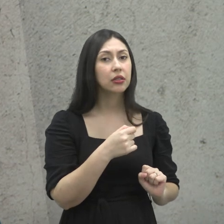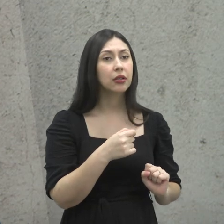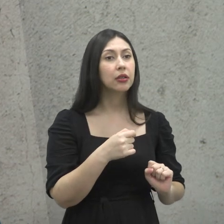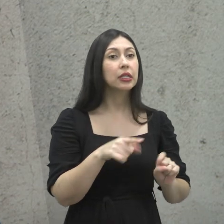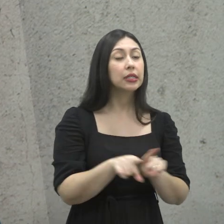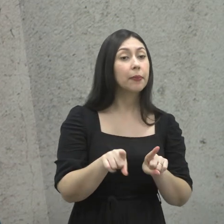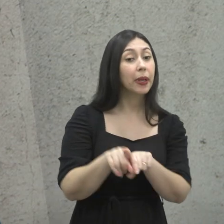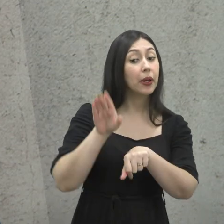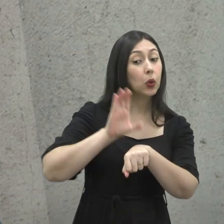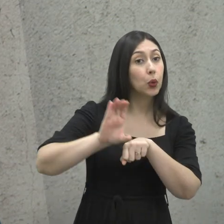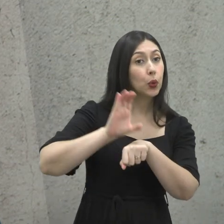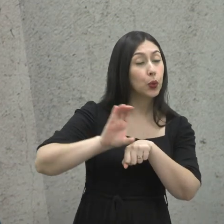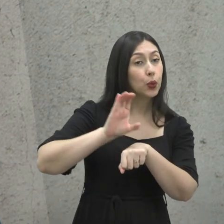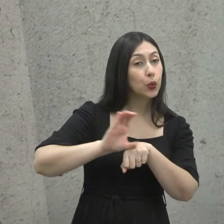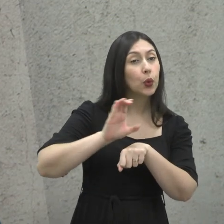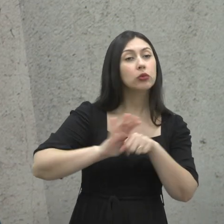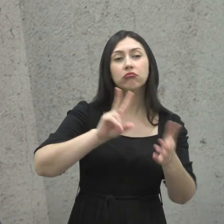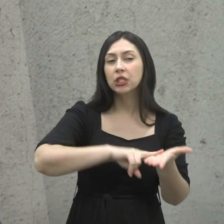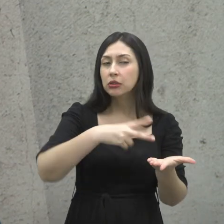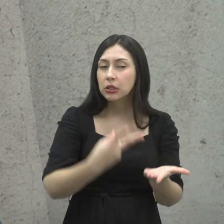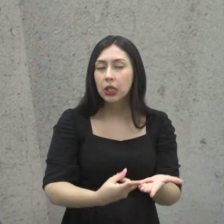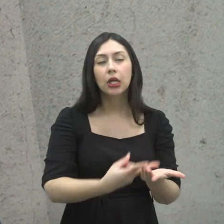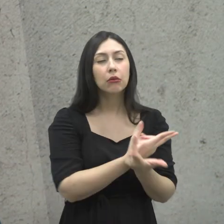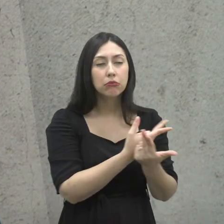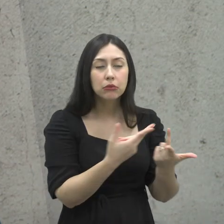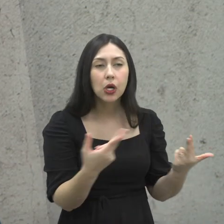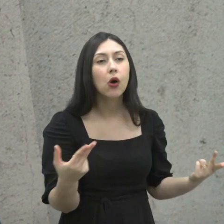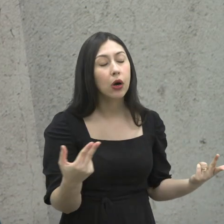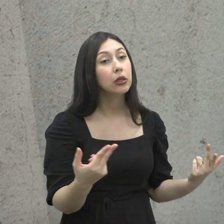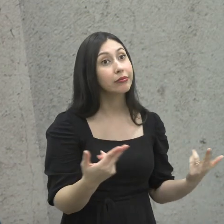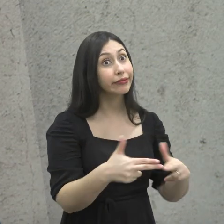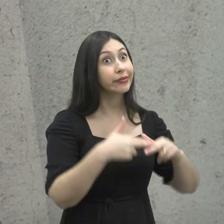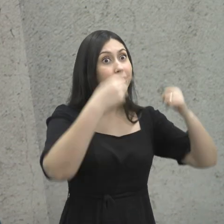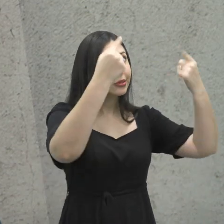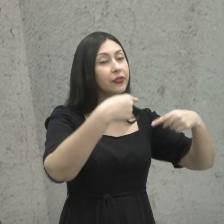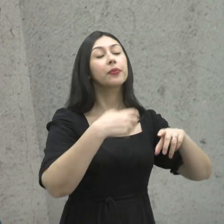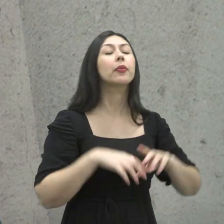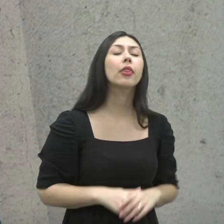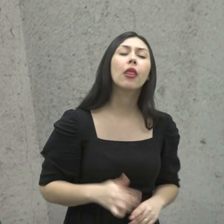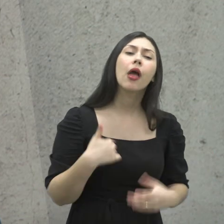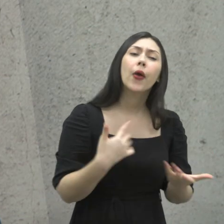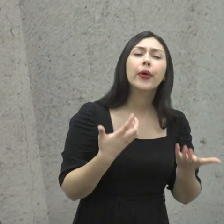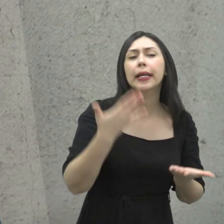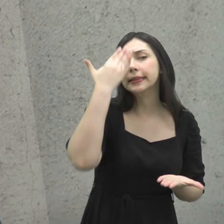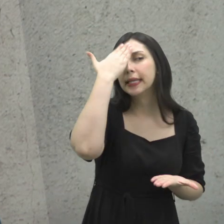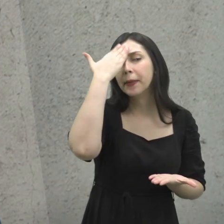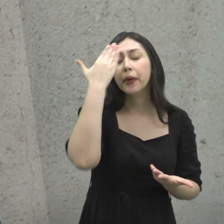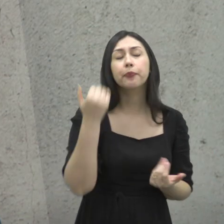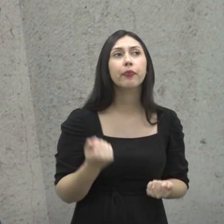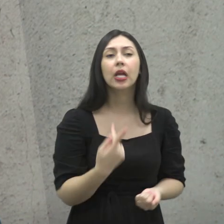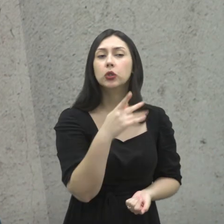também um curso de letras, tradução, né, acredito que é desafiador. Queria que você falasse um pouquinho dessa importância,